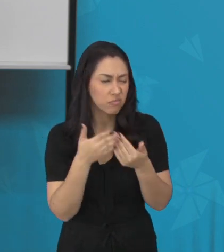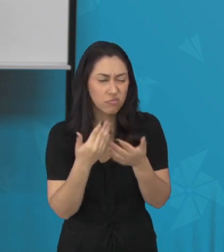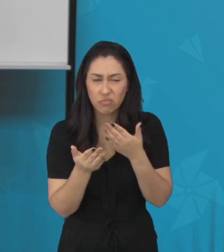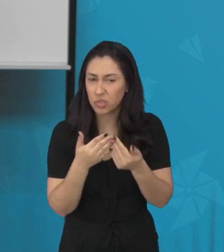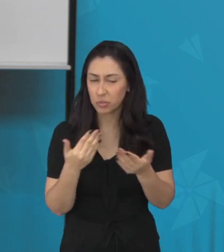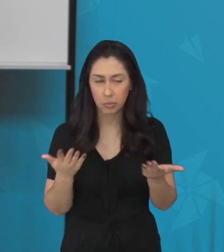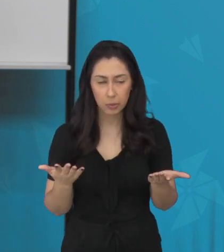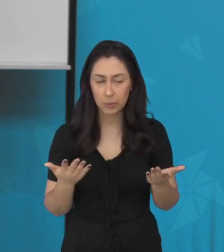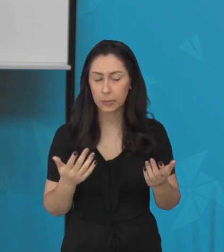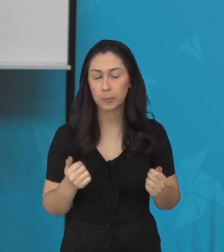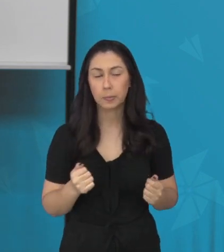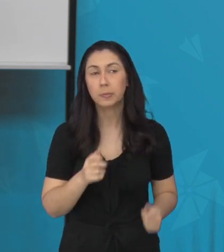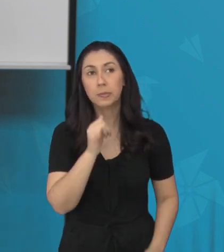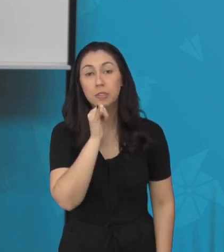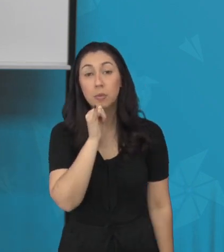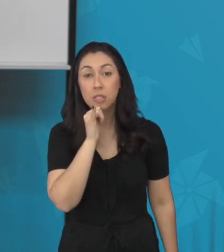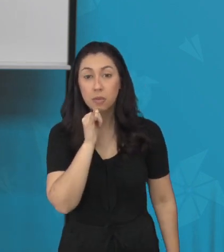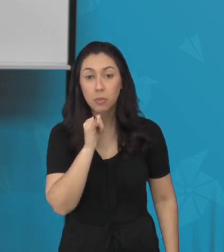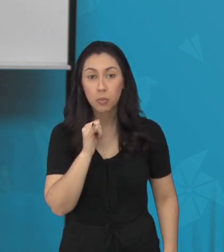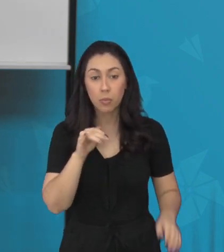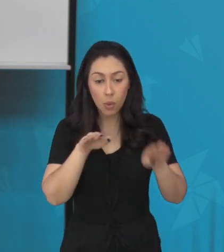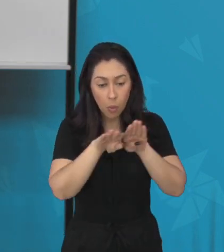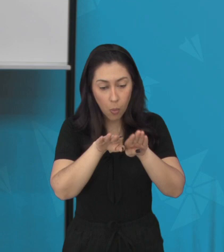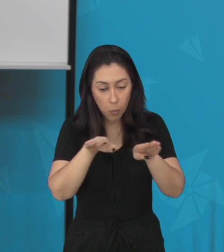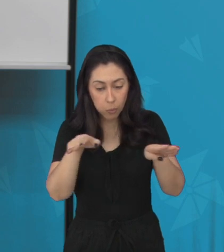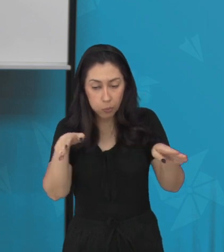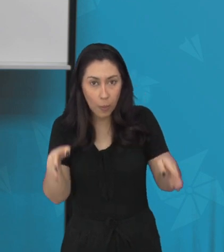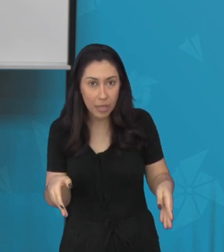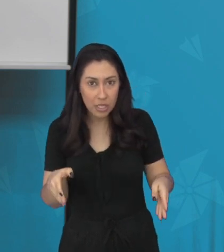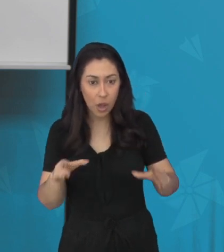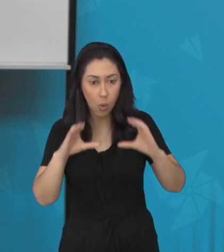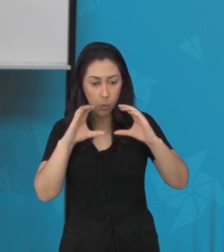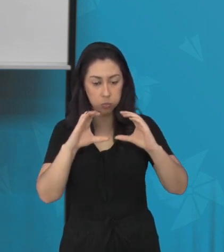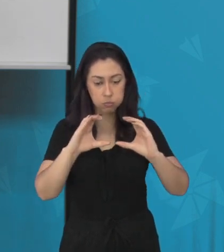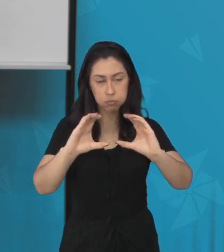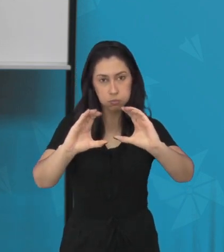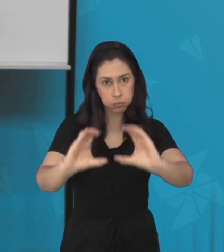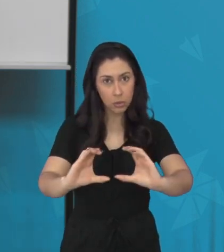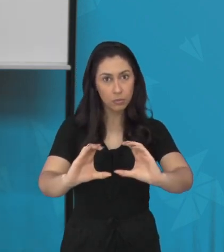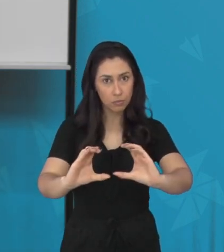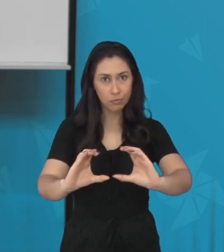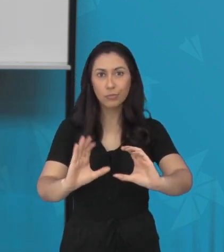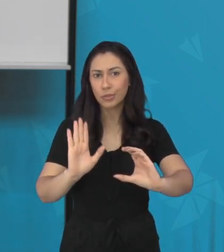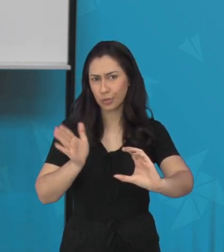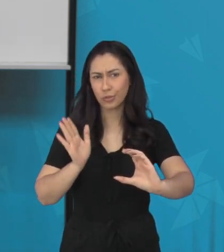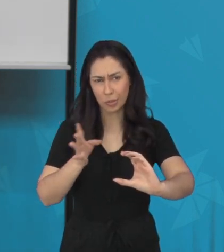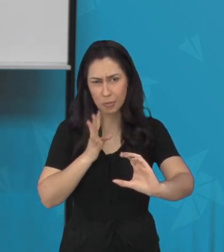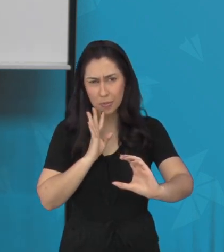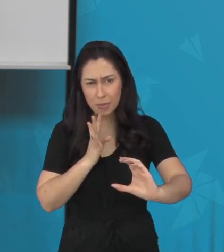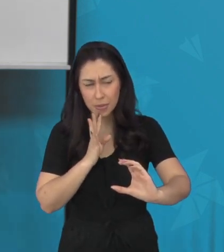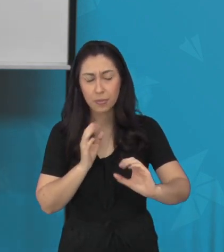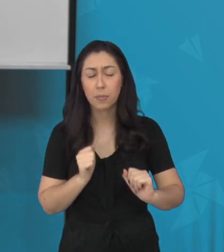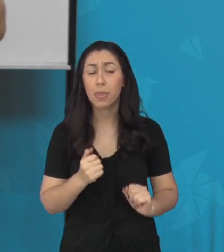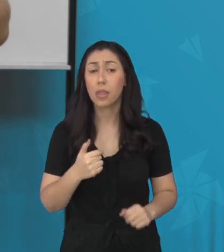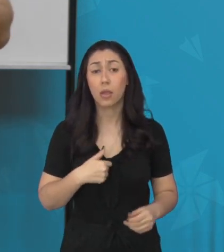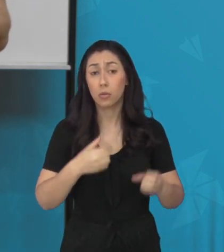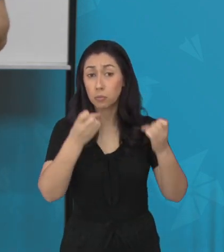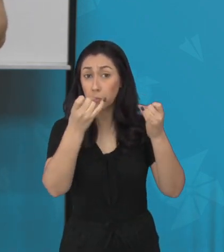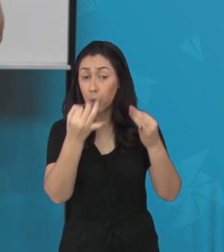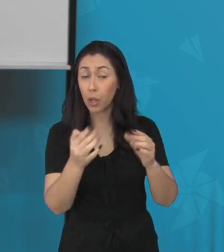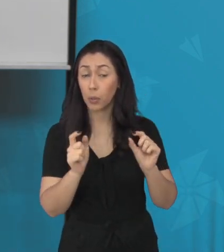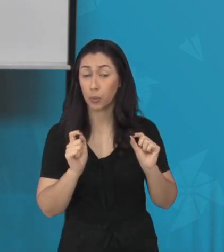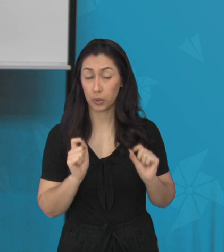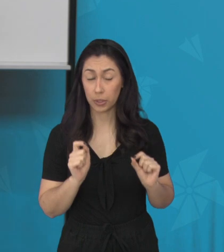superfícies. O exemplo do bloco sobre a mesa é o mais clássico de todos. Eu expliquei para vocês na última aula que